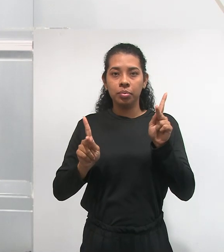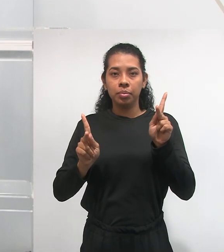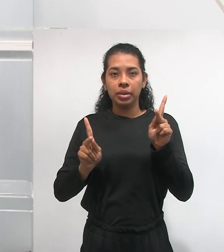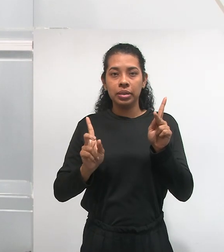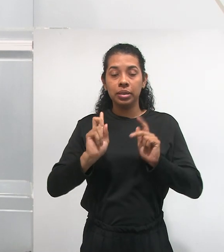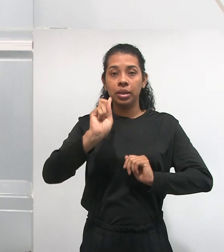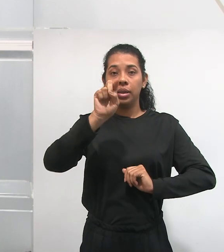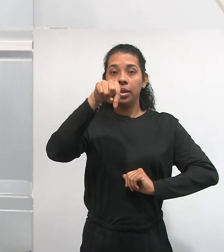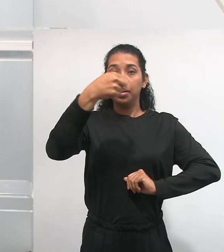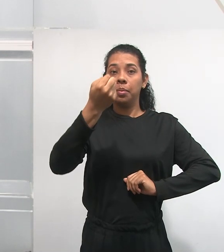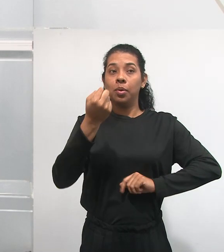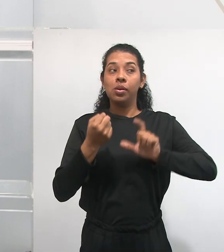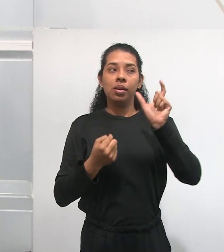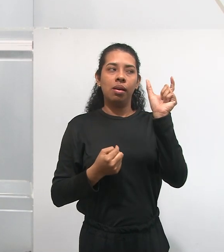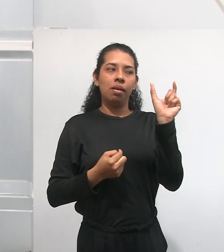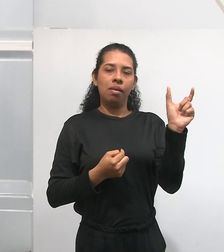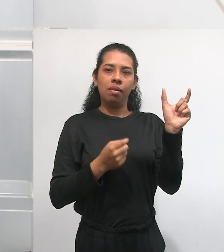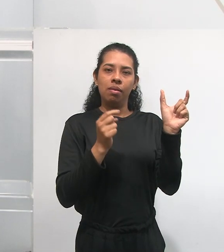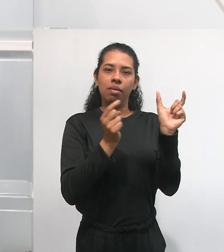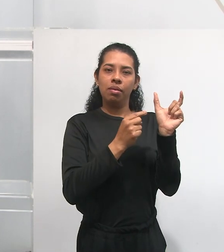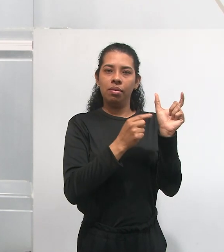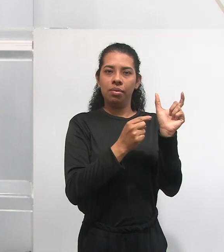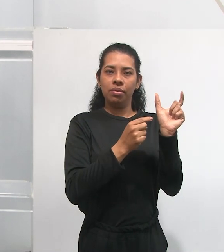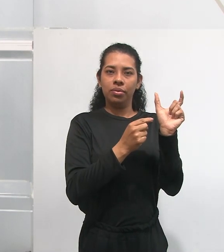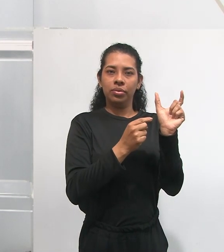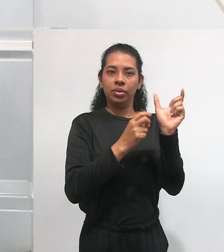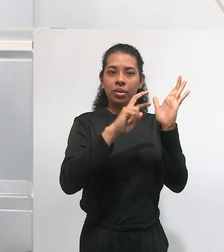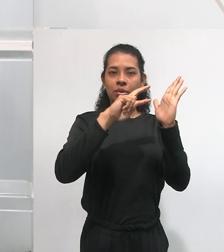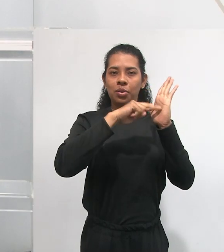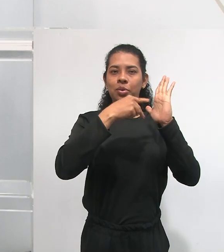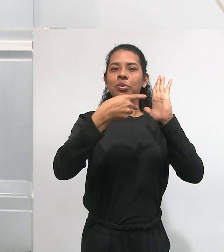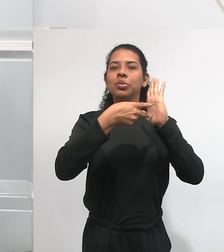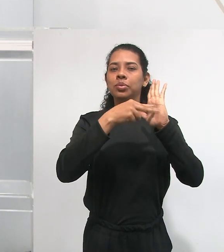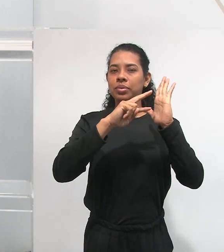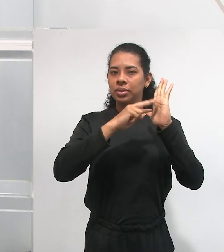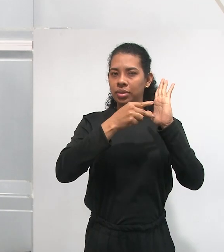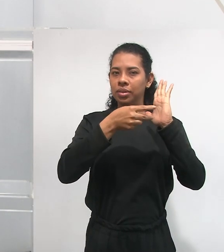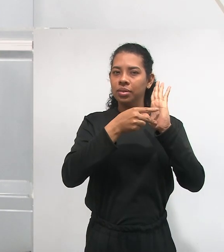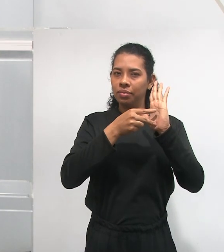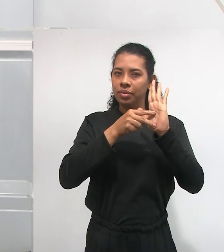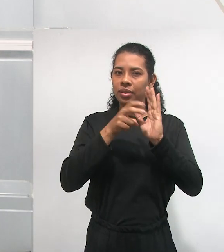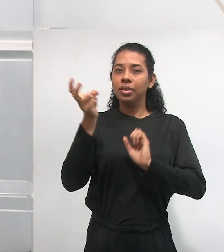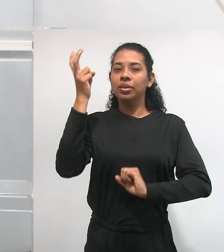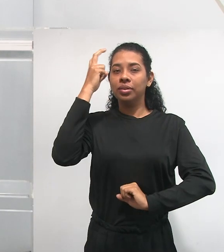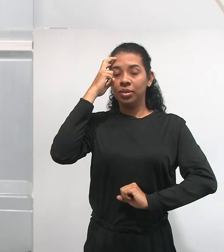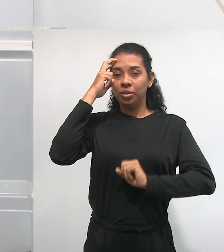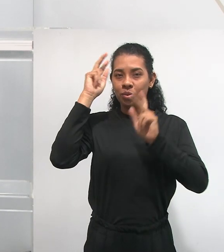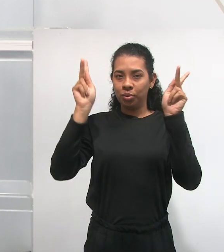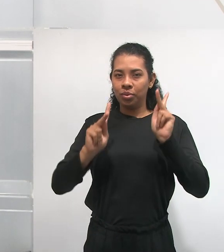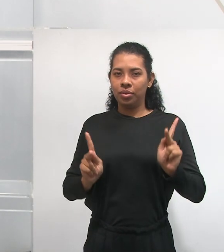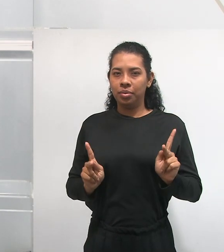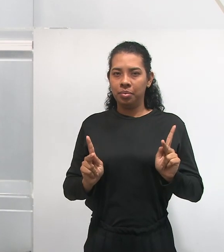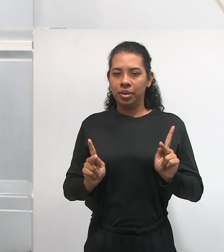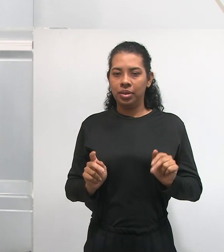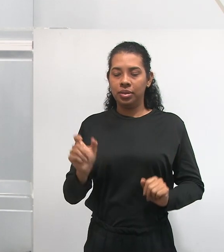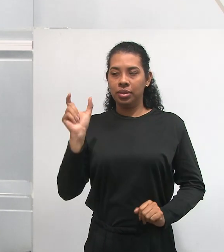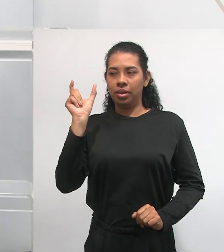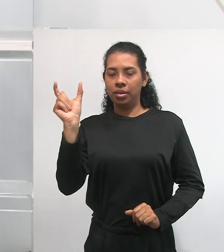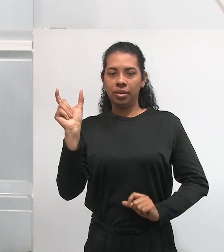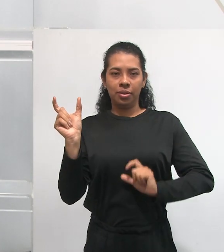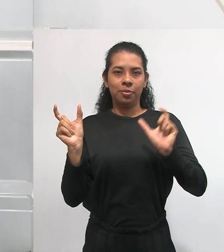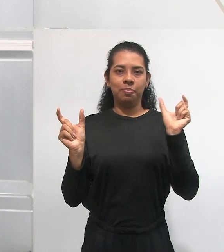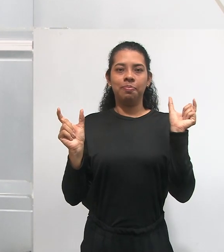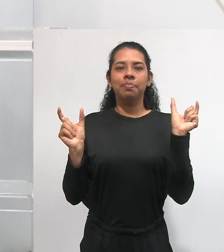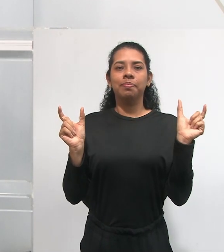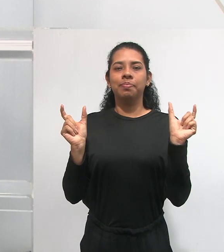vai escrever na outra cartinha. Esse é o momento em que você vai botar os seus 12 conceitos, então